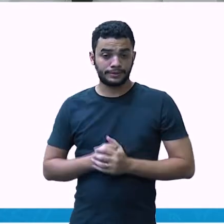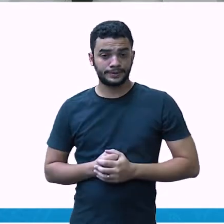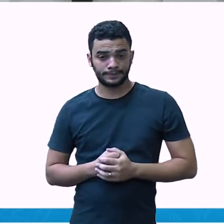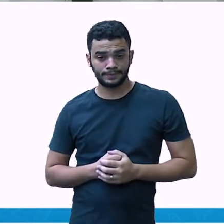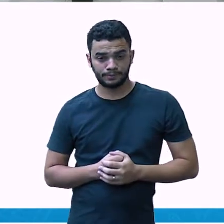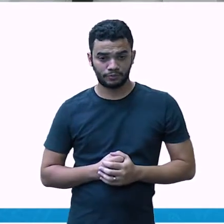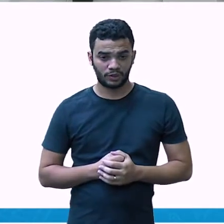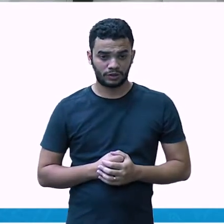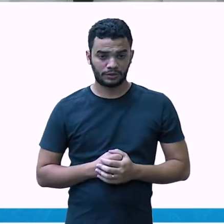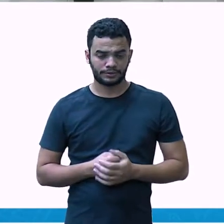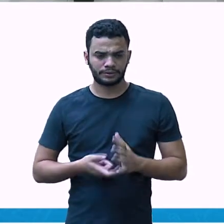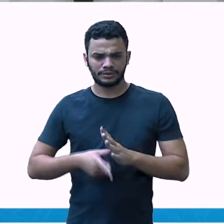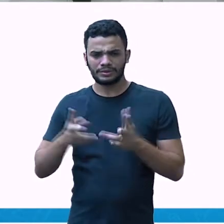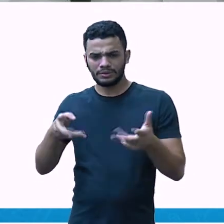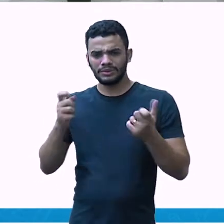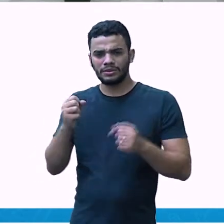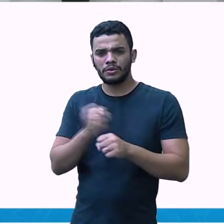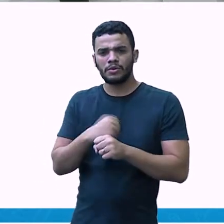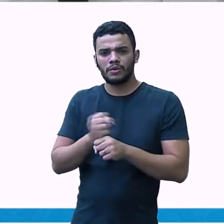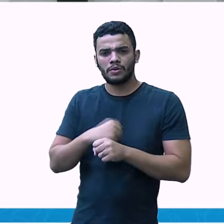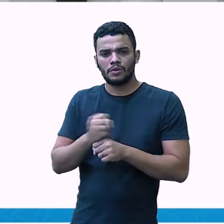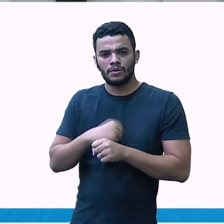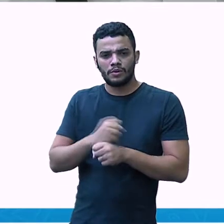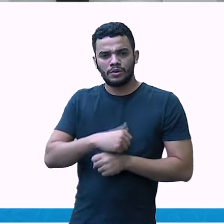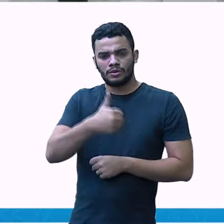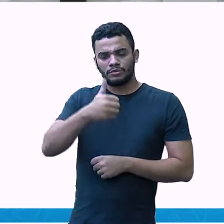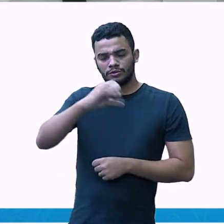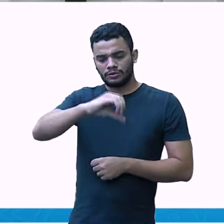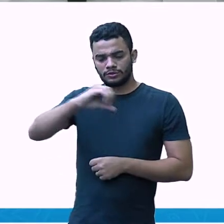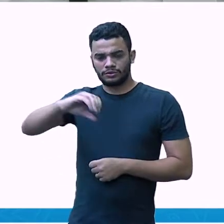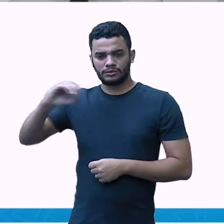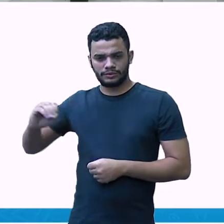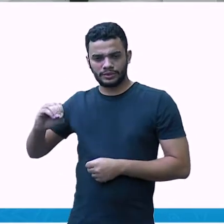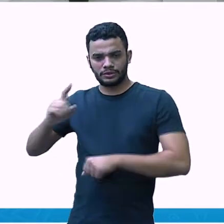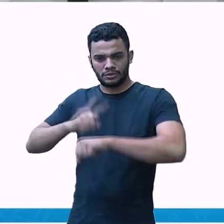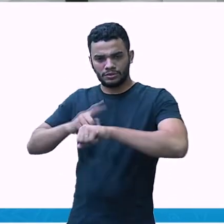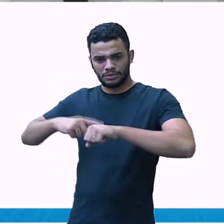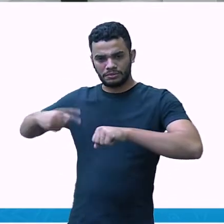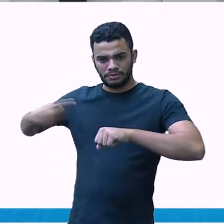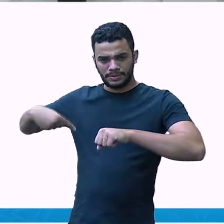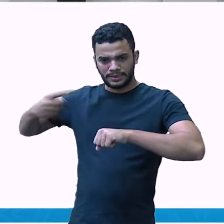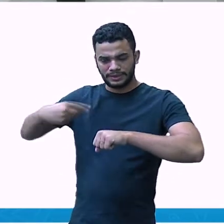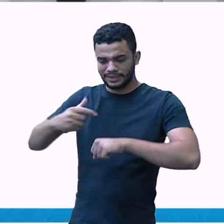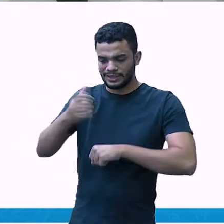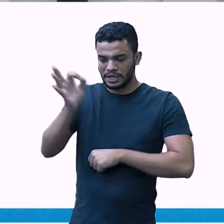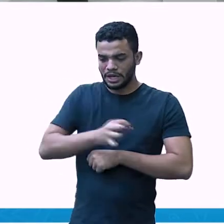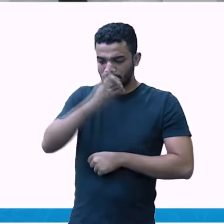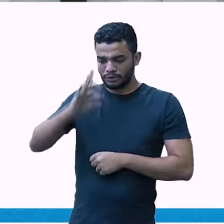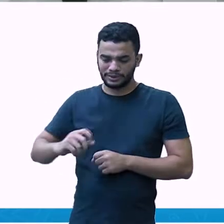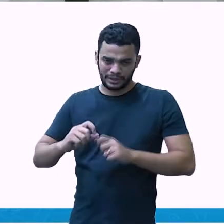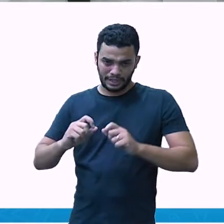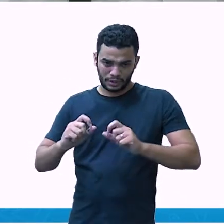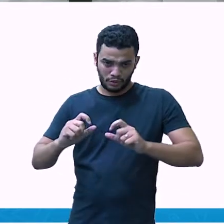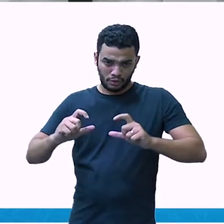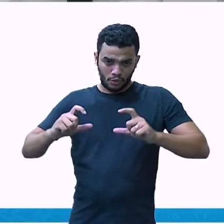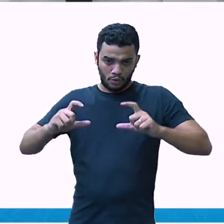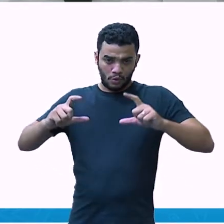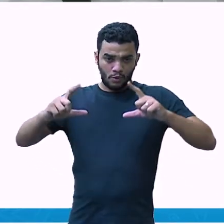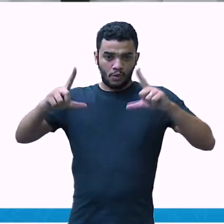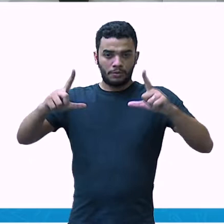teve um acréscimo de 9 pontos percentuais. De 31 foi para 40. E